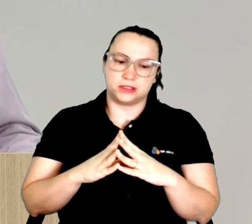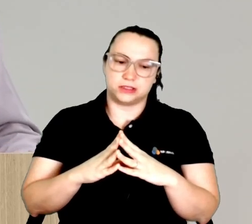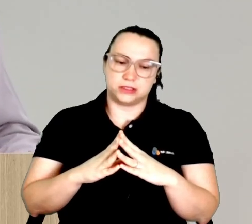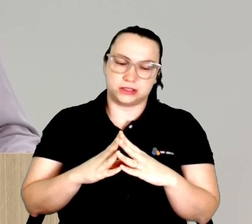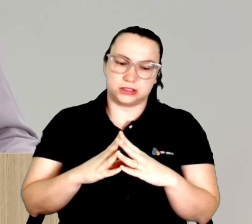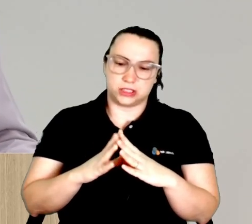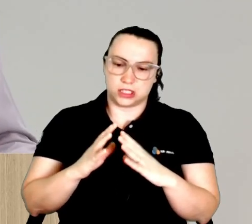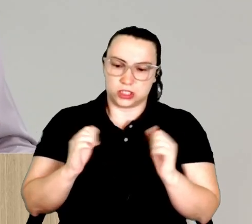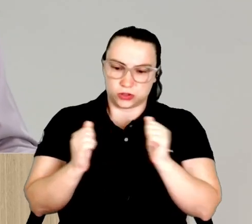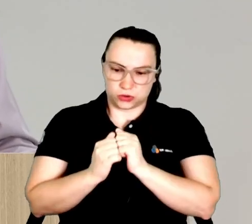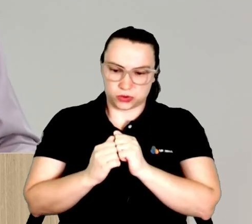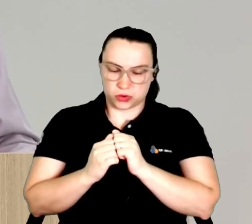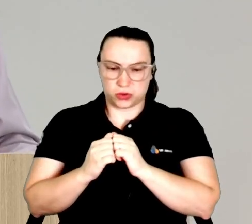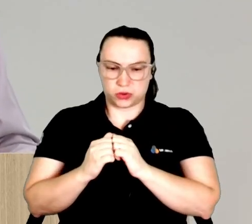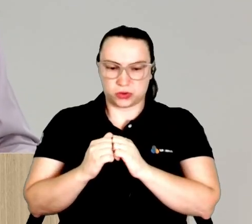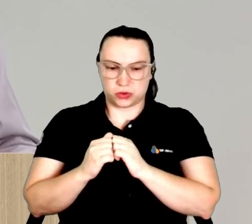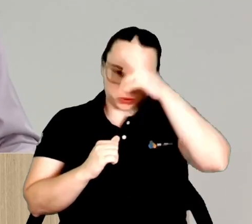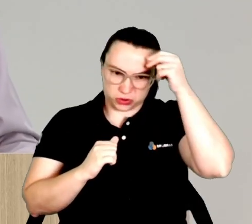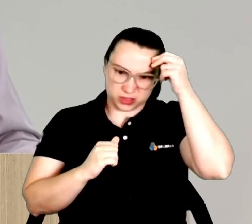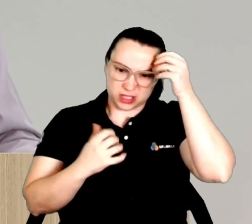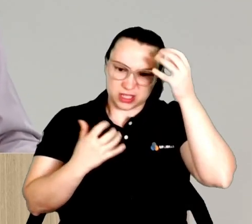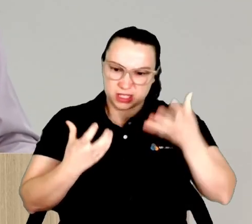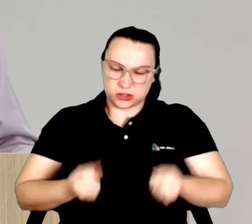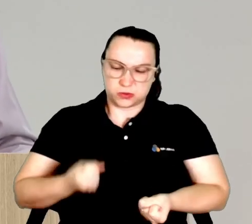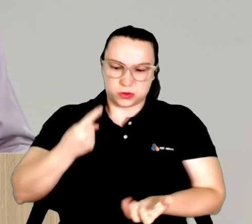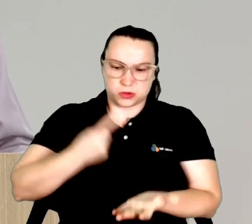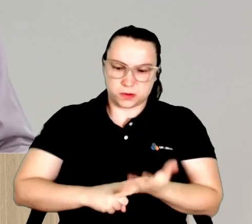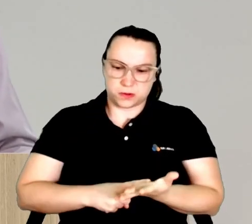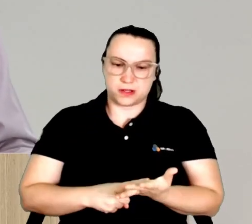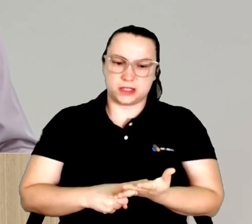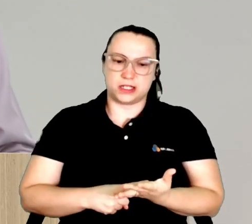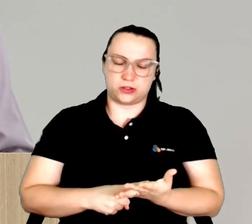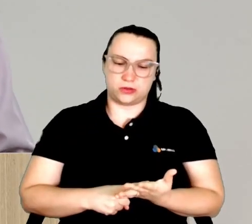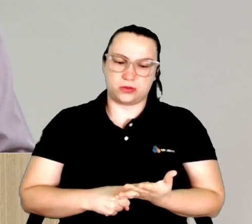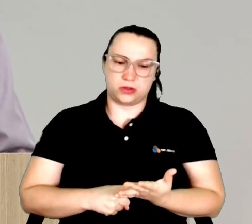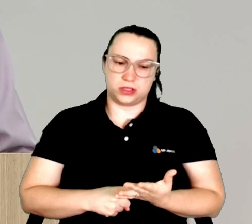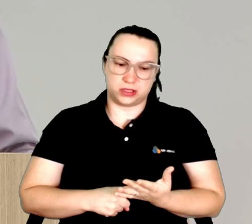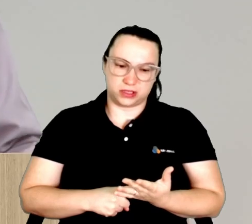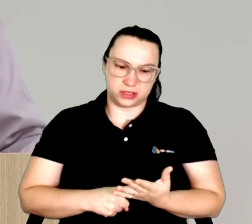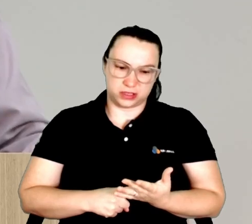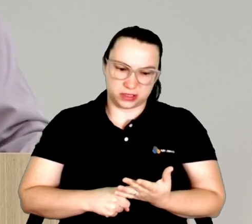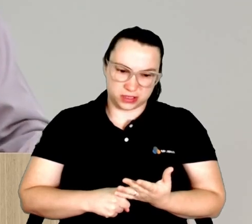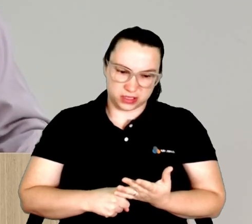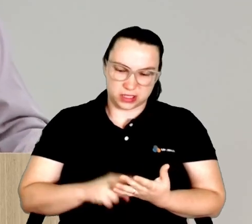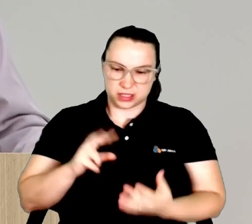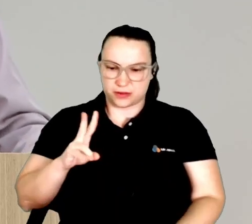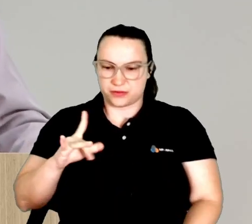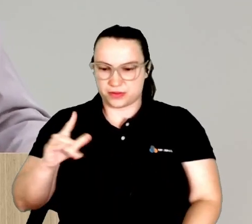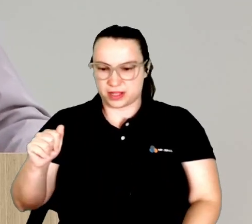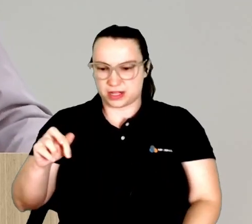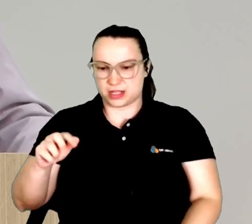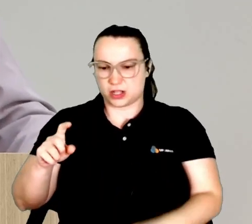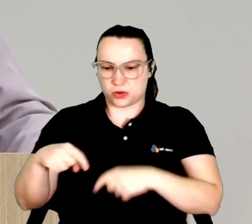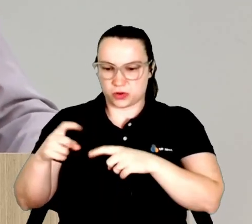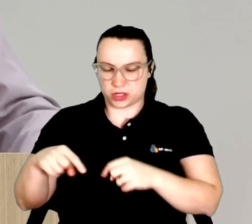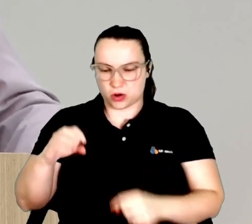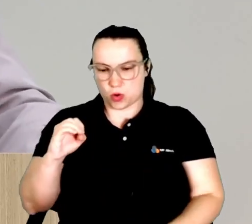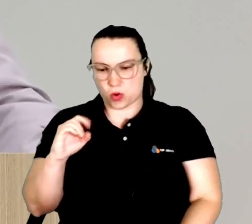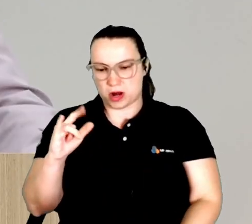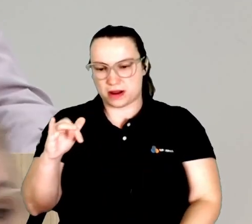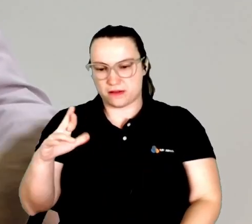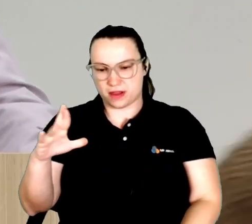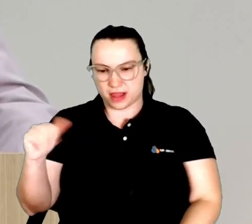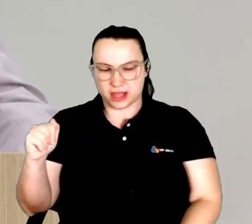junto com o executivo, assumir o compromisso sim de pavimento nessa Vila Rural ali do Dr. Oliveira Castro. E claro, acho